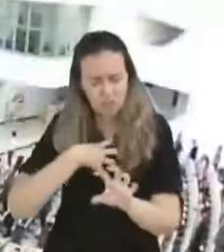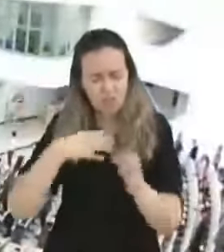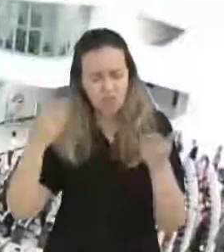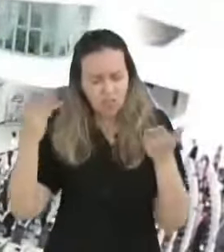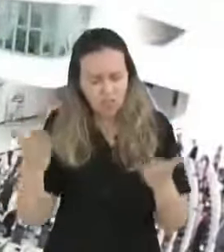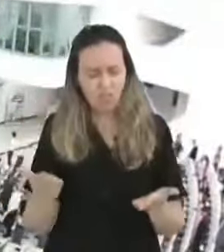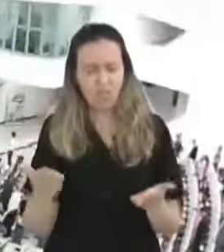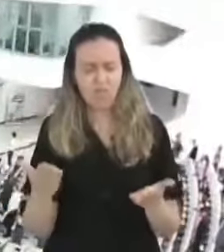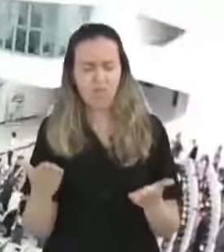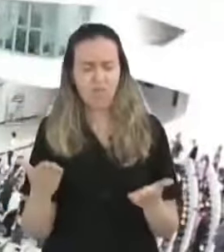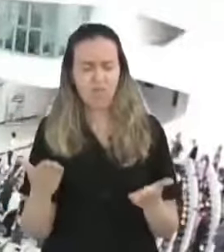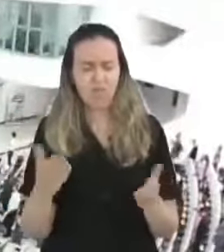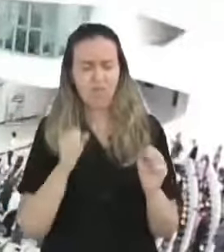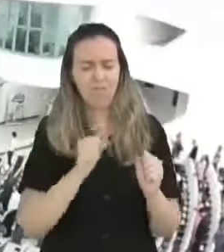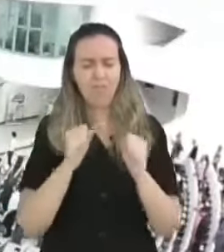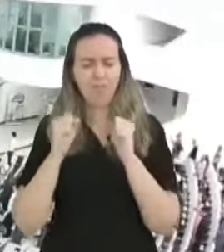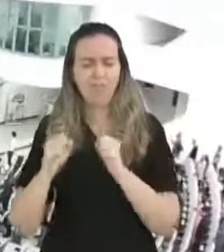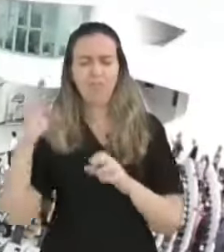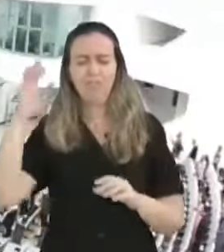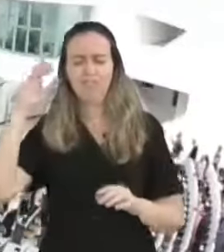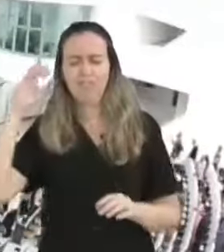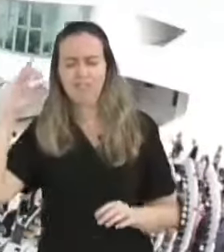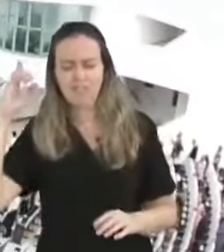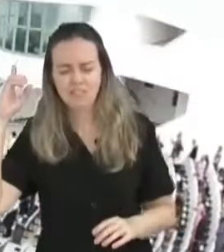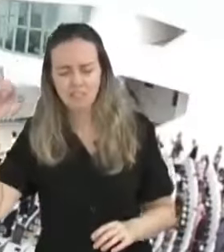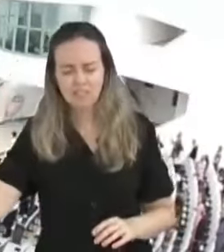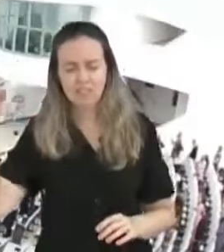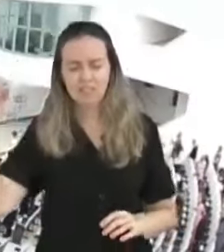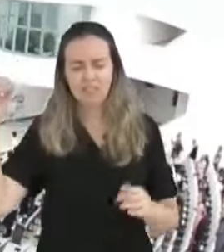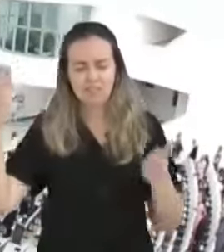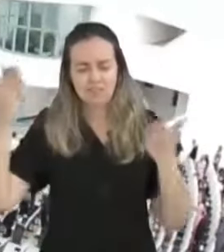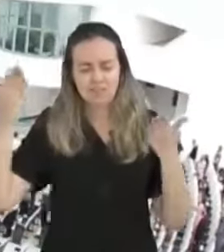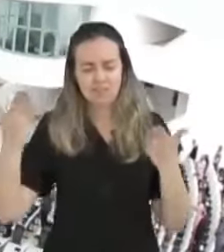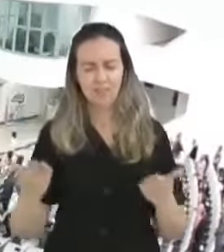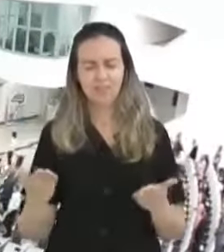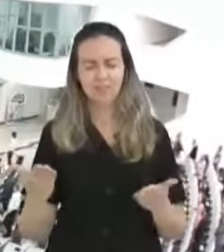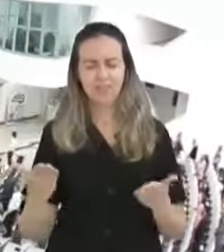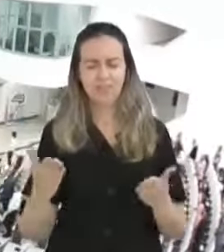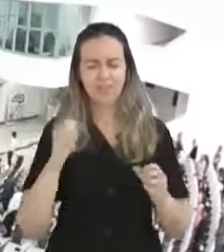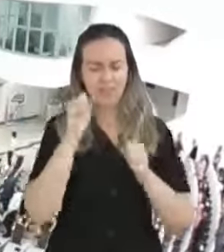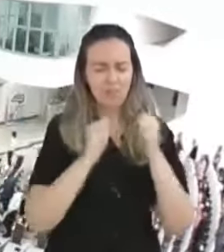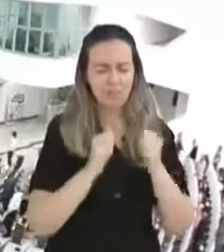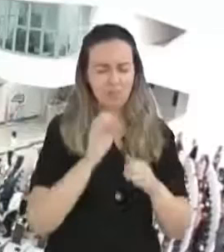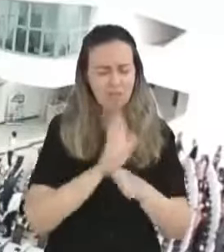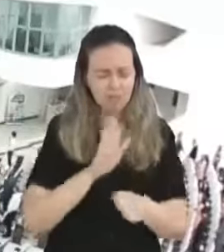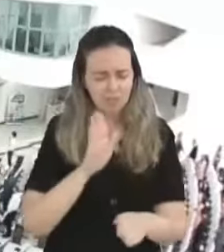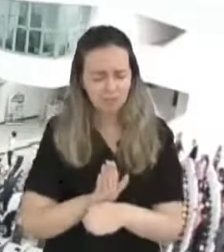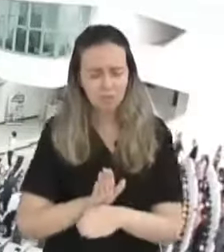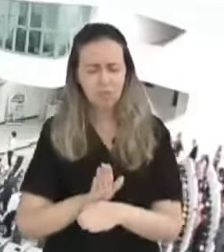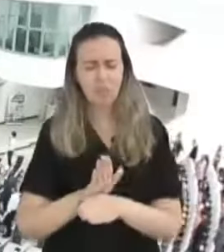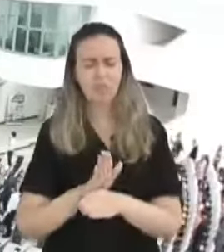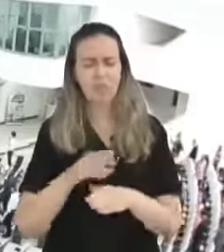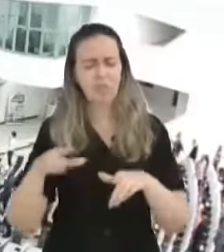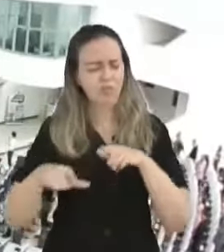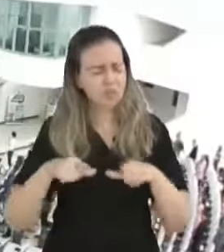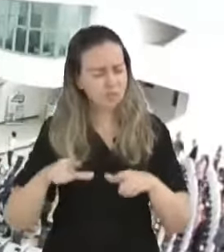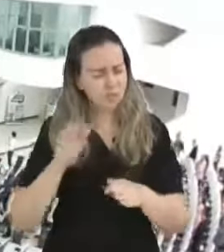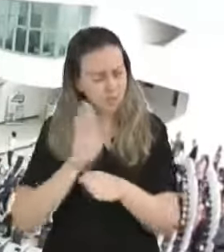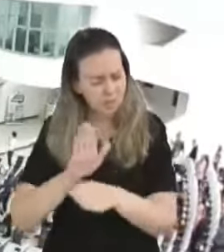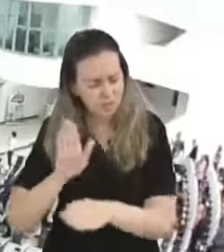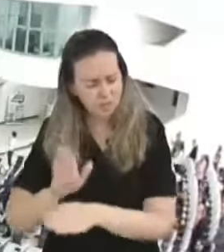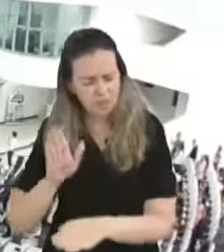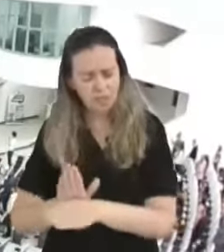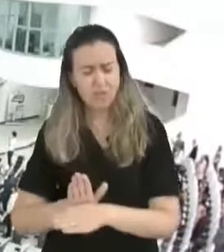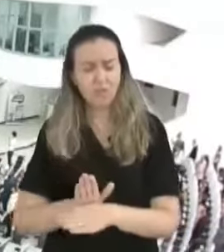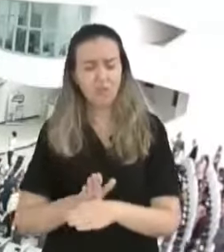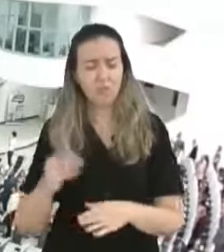nesse automóvel. Receba renovação de Deus aí na tua empresa. Recebe